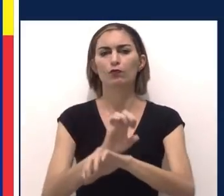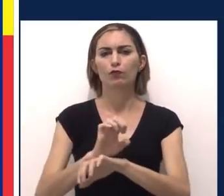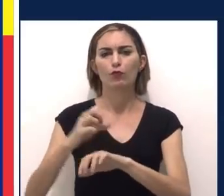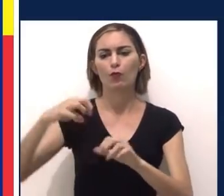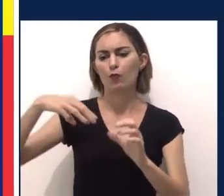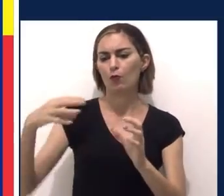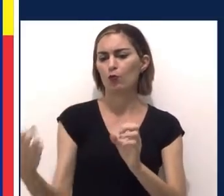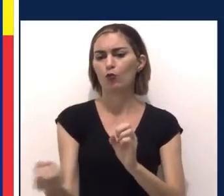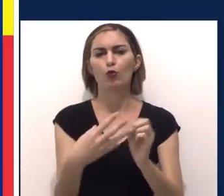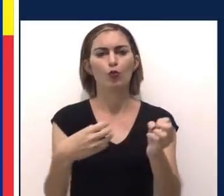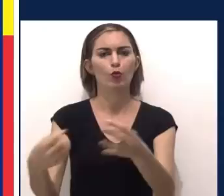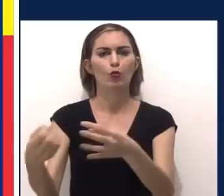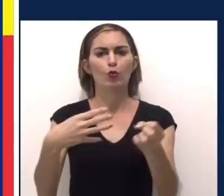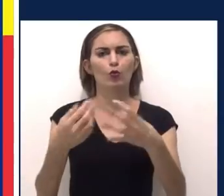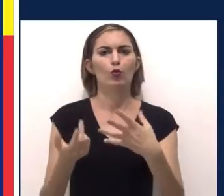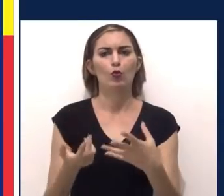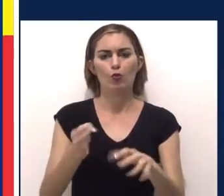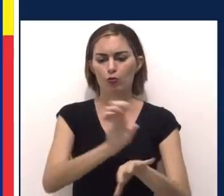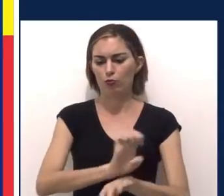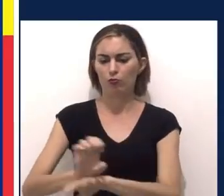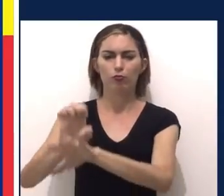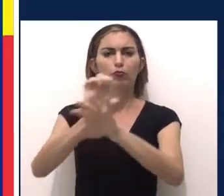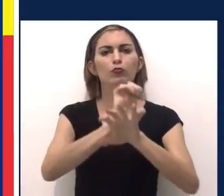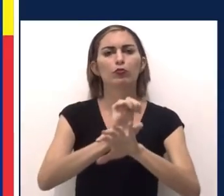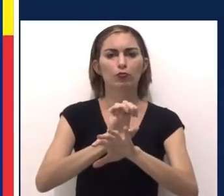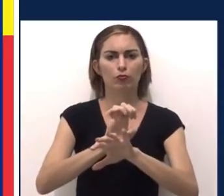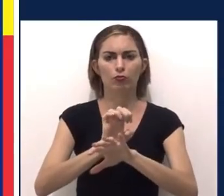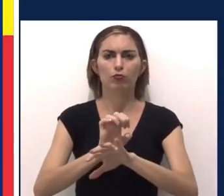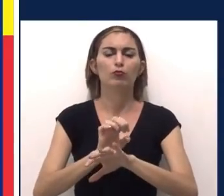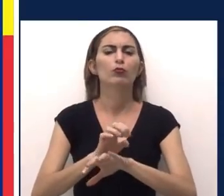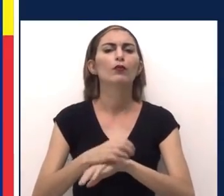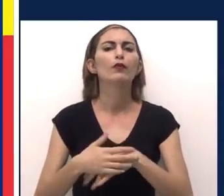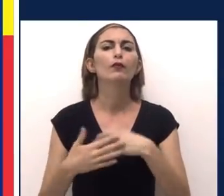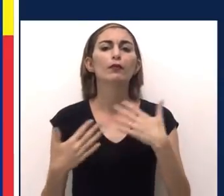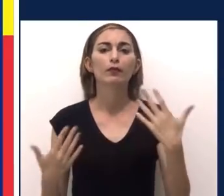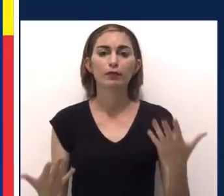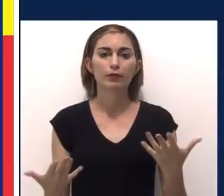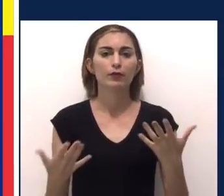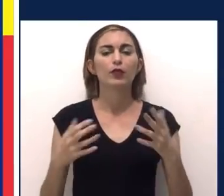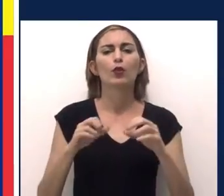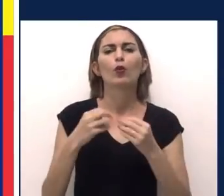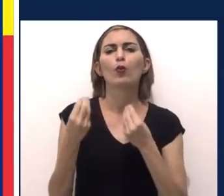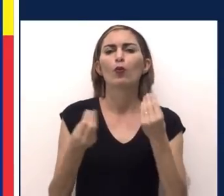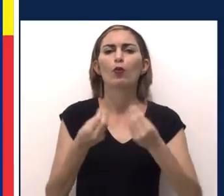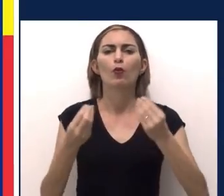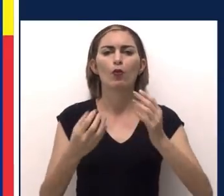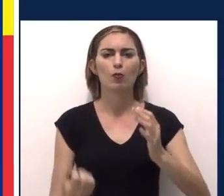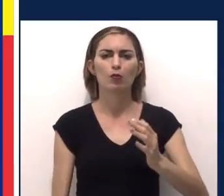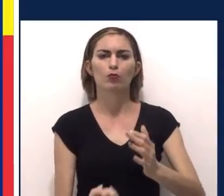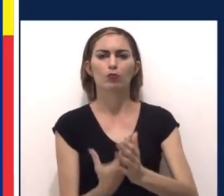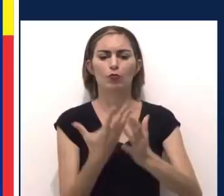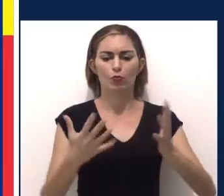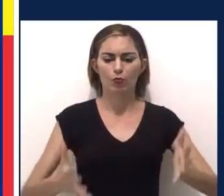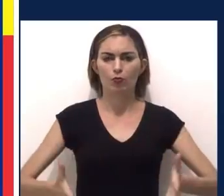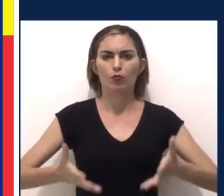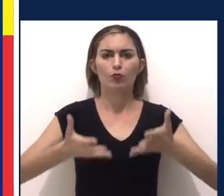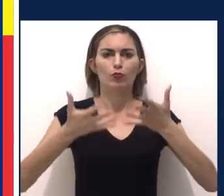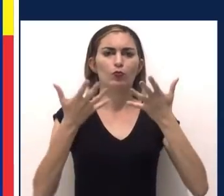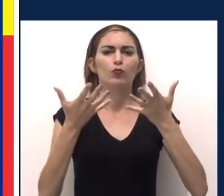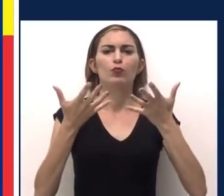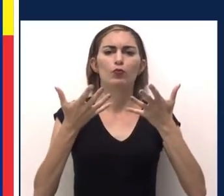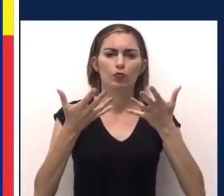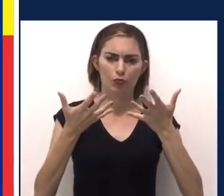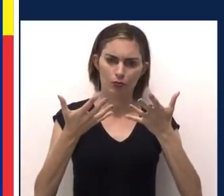Nações modernas, é isso? Estados nacionais, nações modernas. Então, com a ascensão da